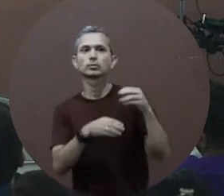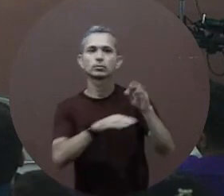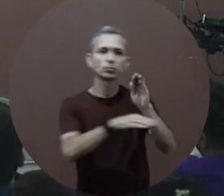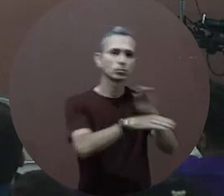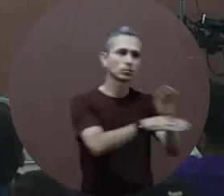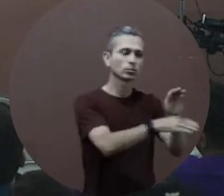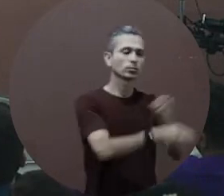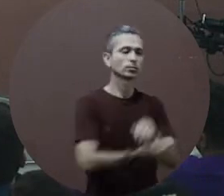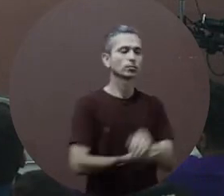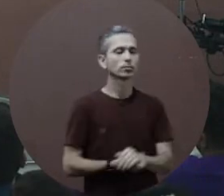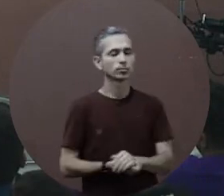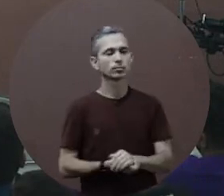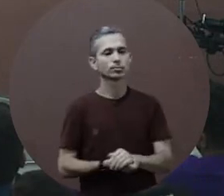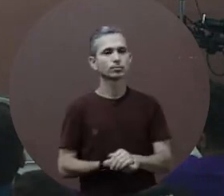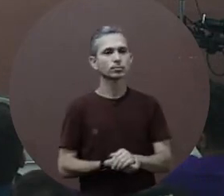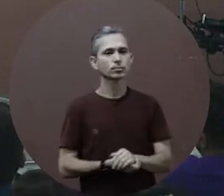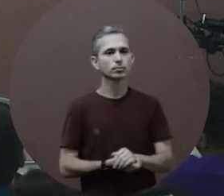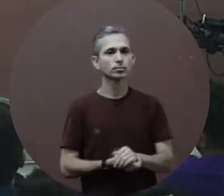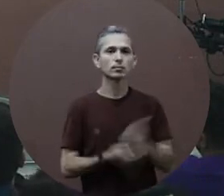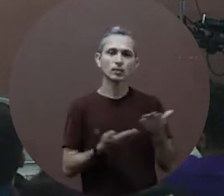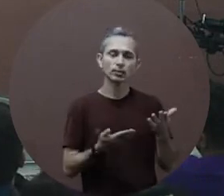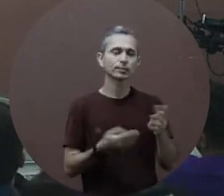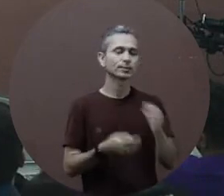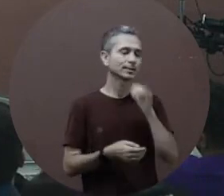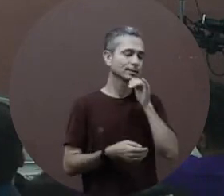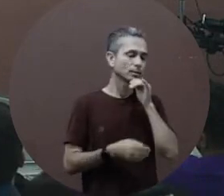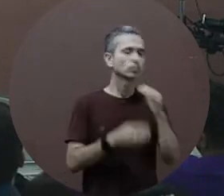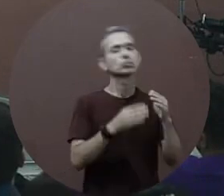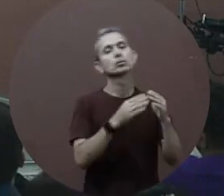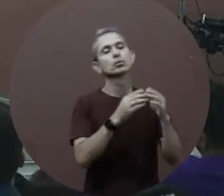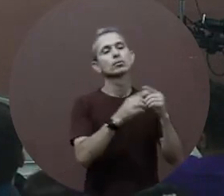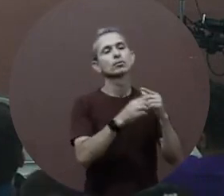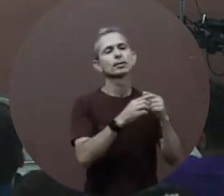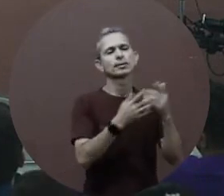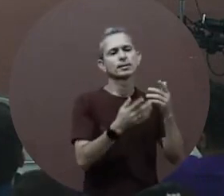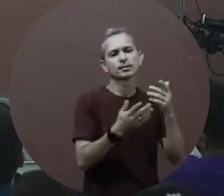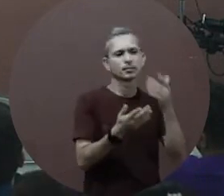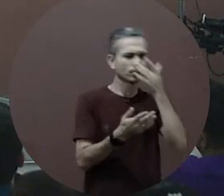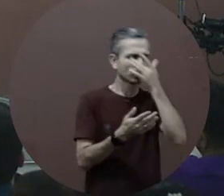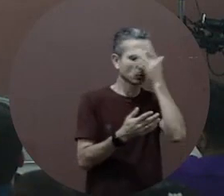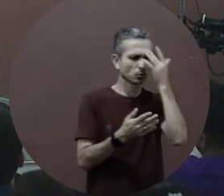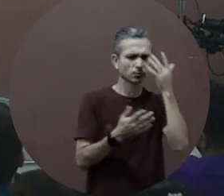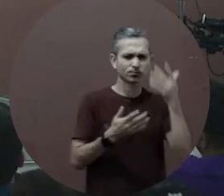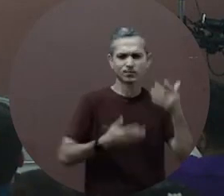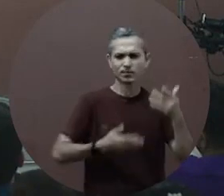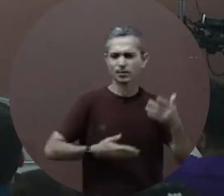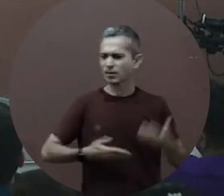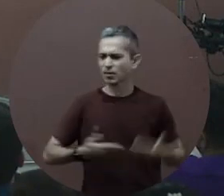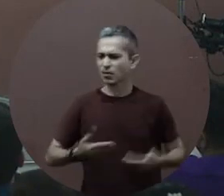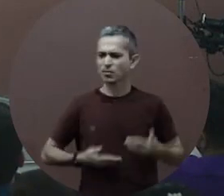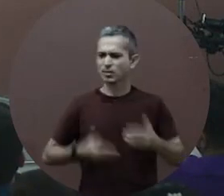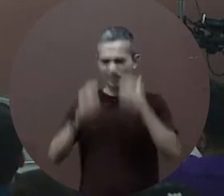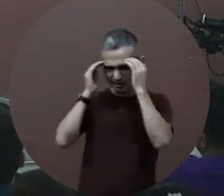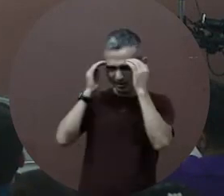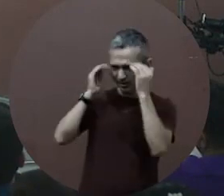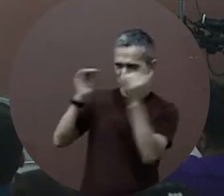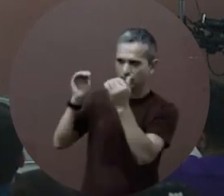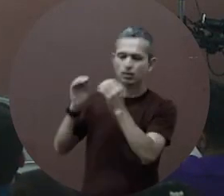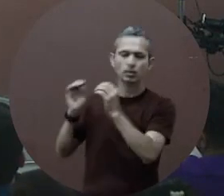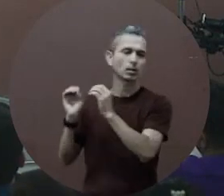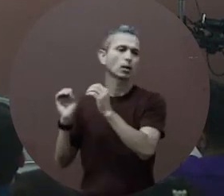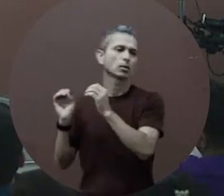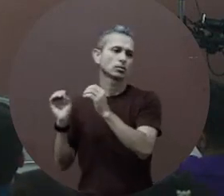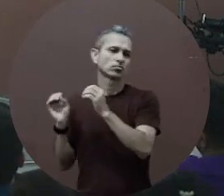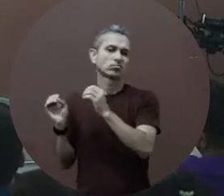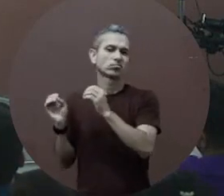Uma igreja insubmissa é imatura, é cheia de pessoas que não entenderam o sentido da fé comunitária. Líderes que acham que possuem